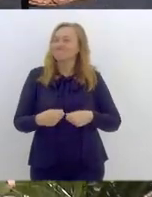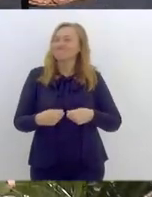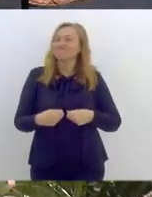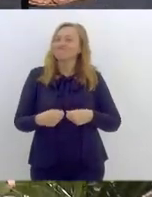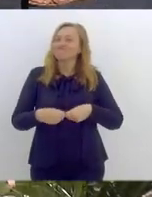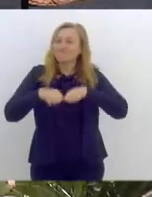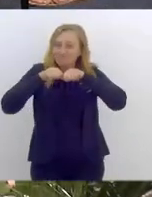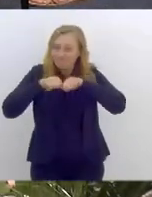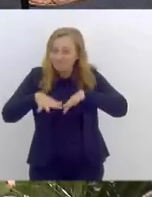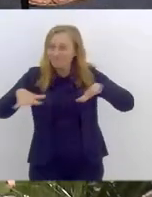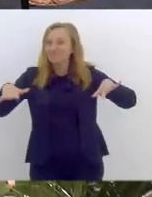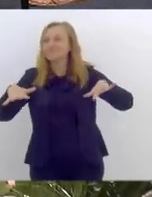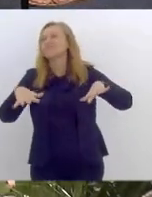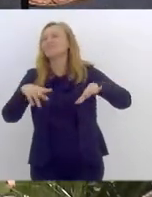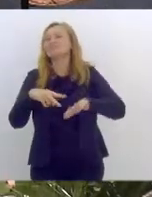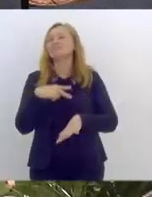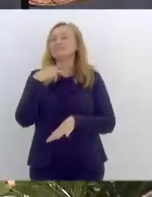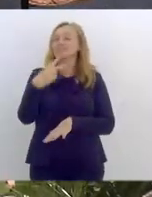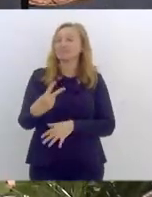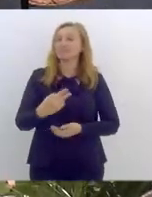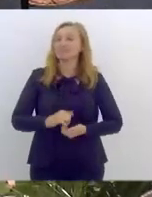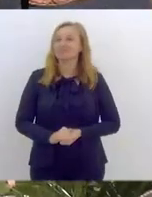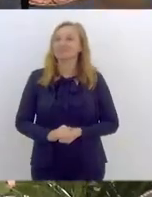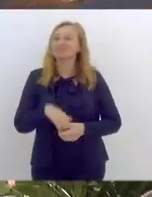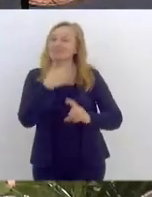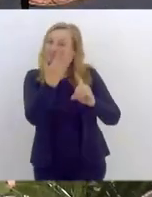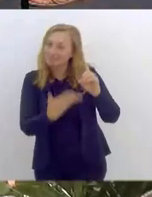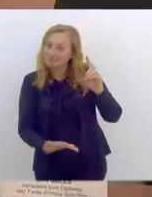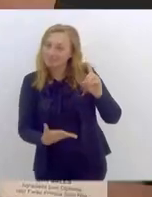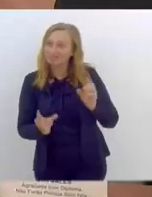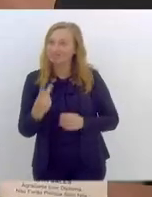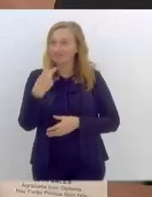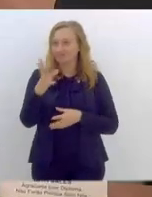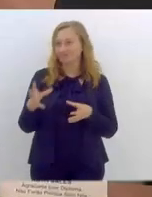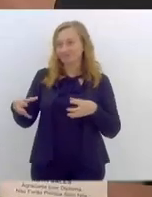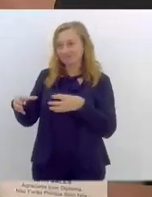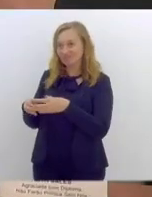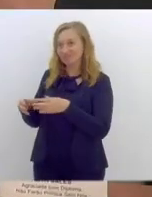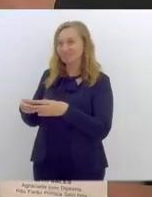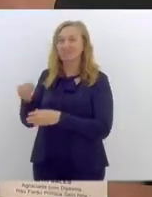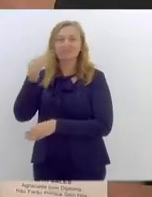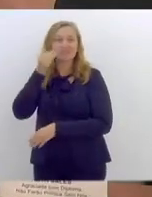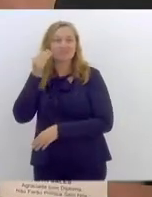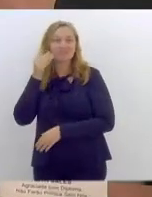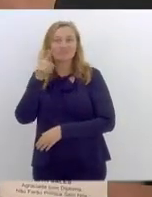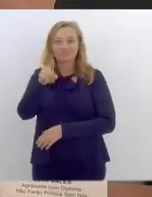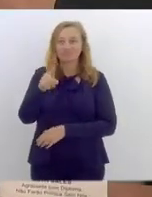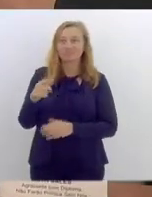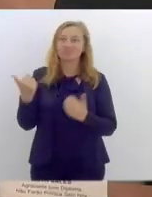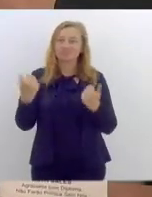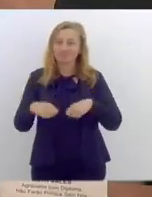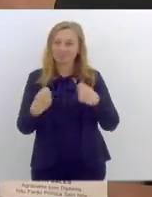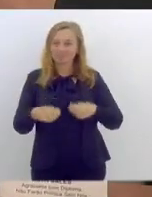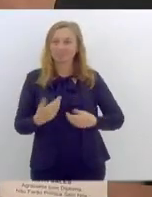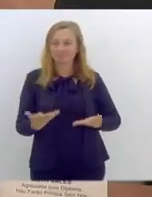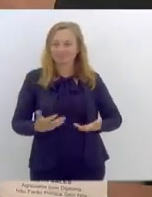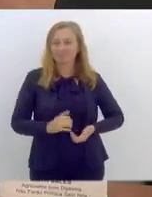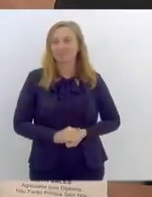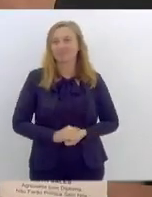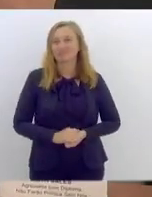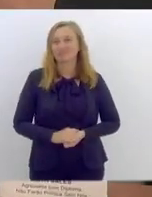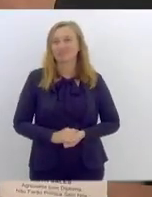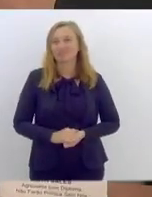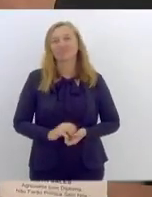a nossa voz. É uma homenagem da sua equipe, Mônica, para você, tão necessária e